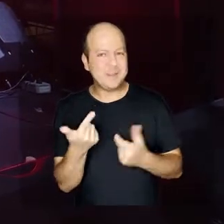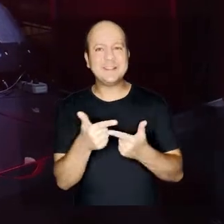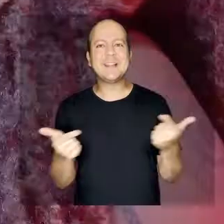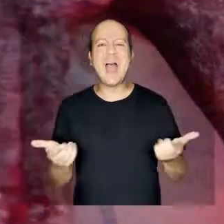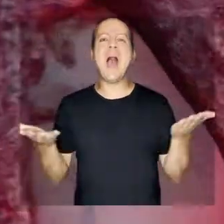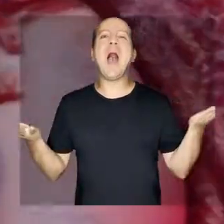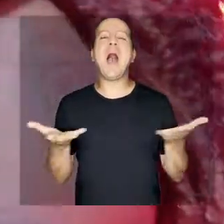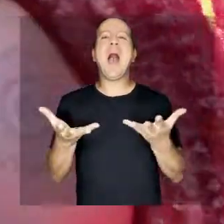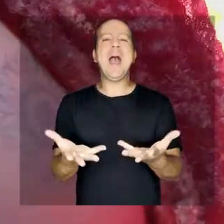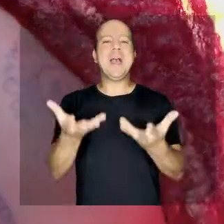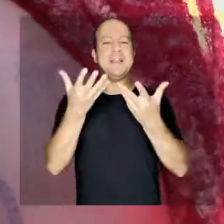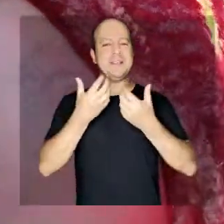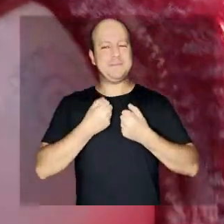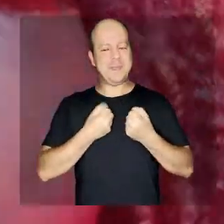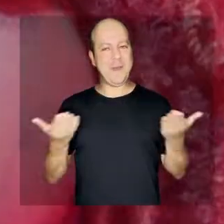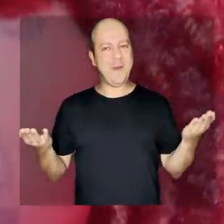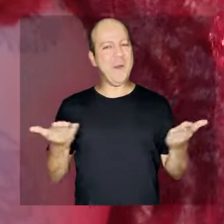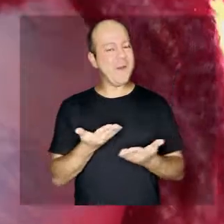de música